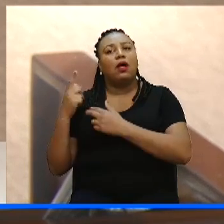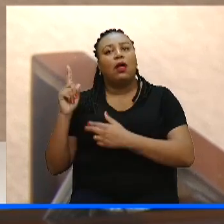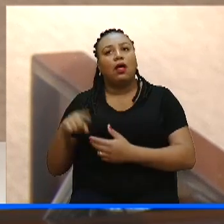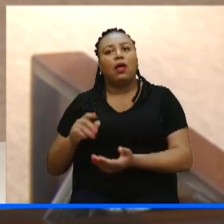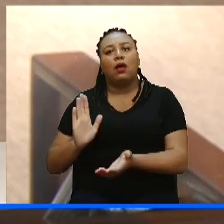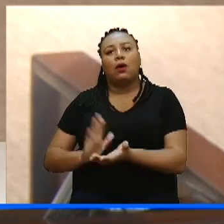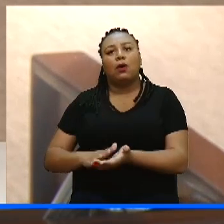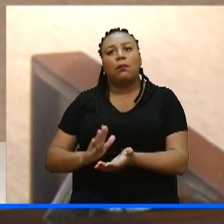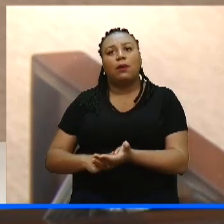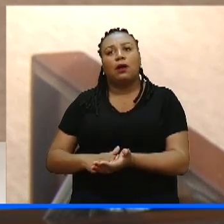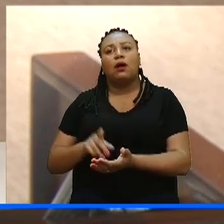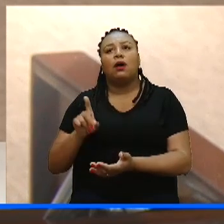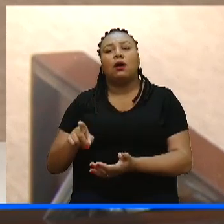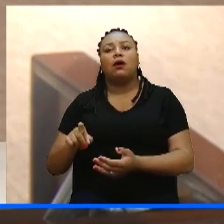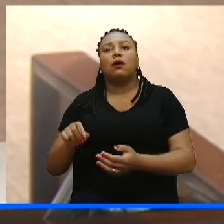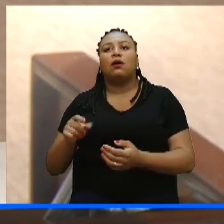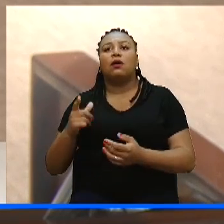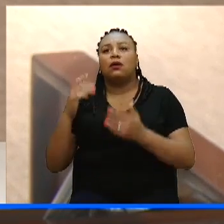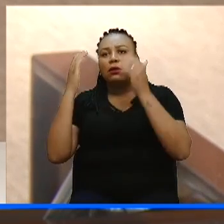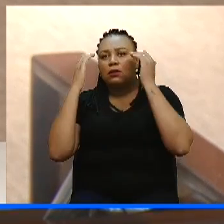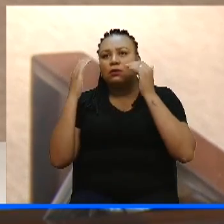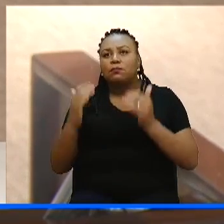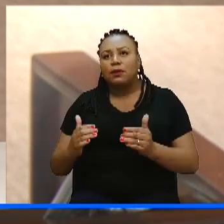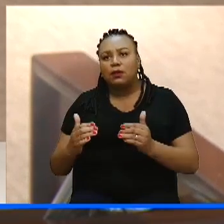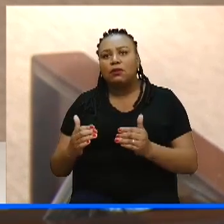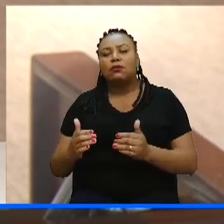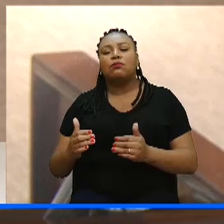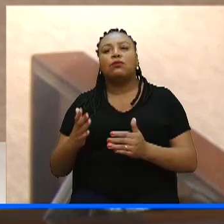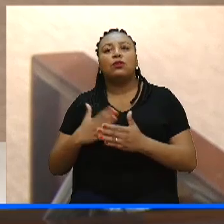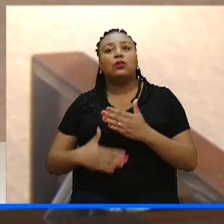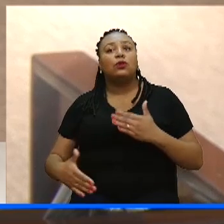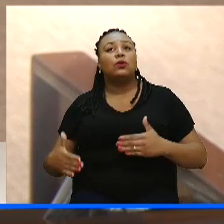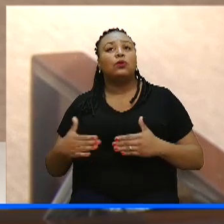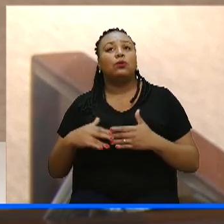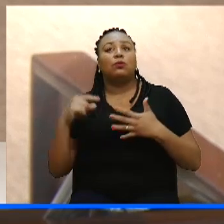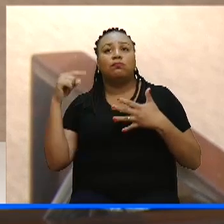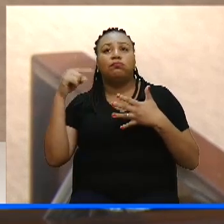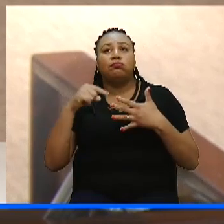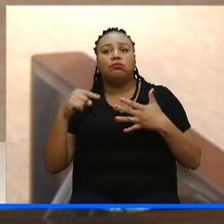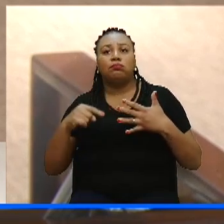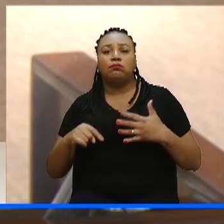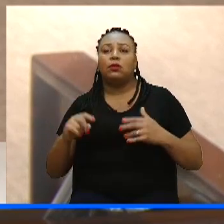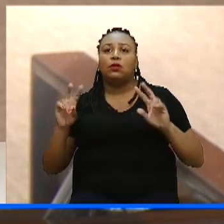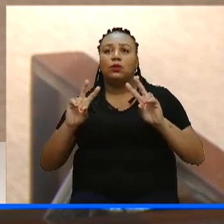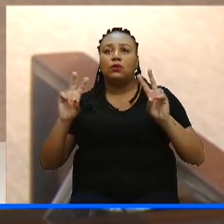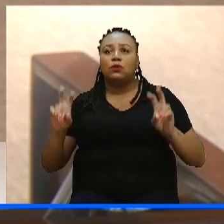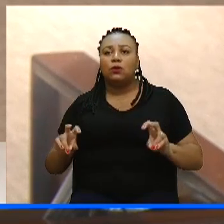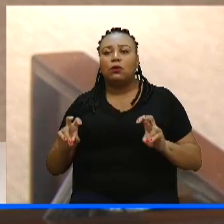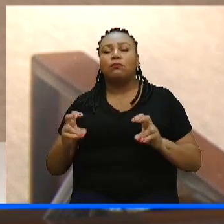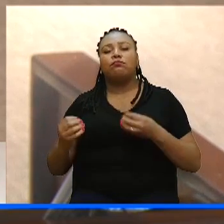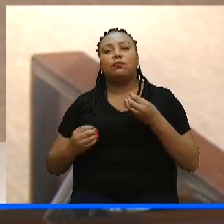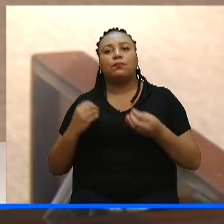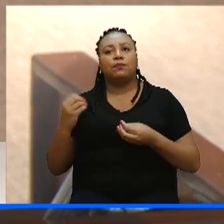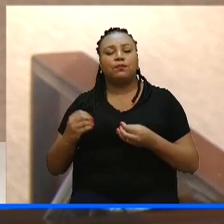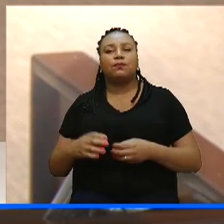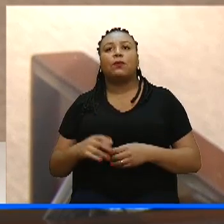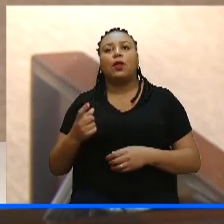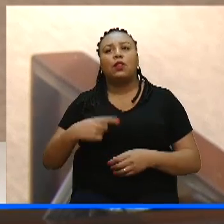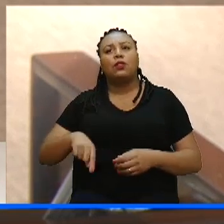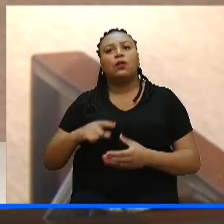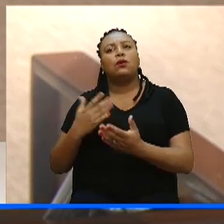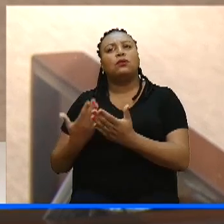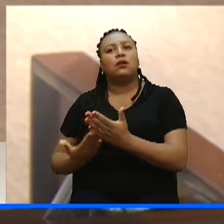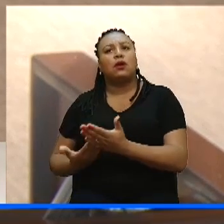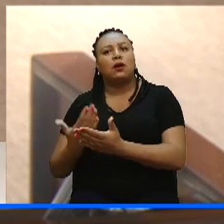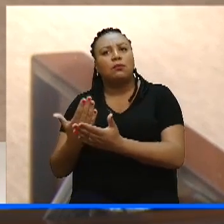cobrar que sejam cumpridos todos os itens sobre a sua guarnição nós encaminhamos